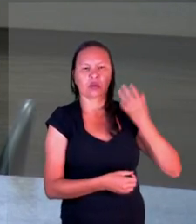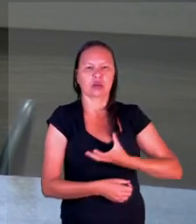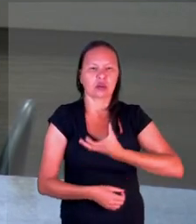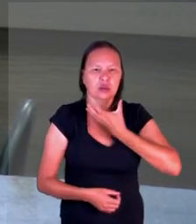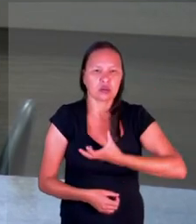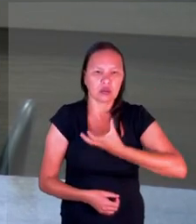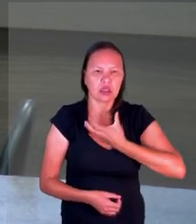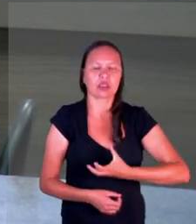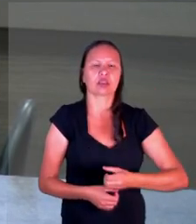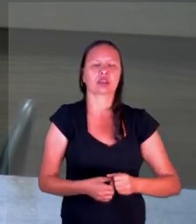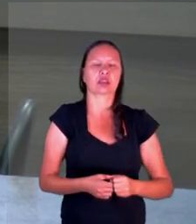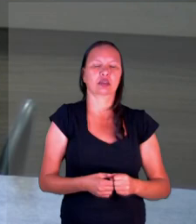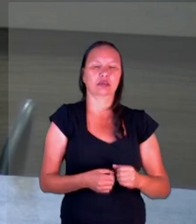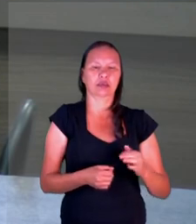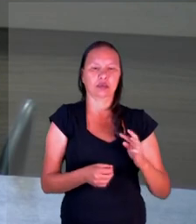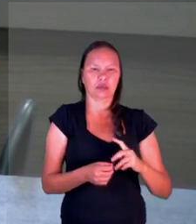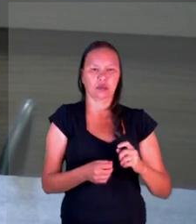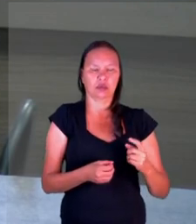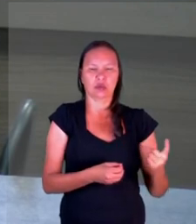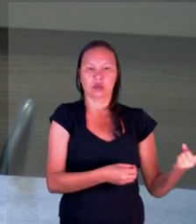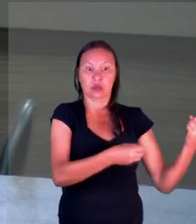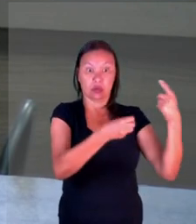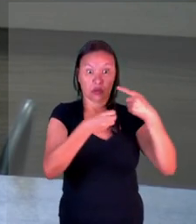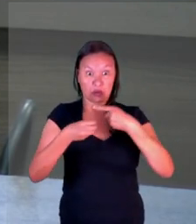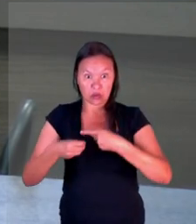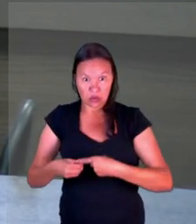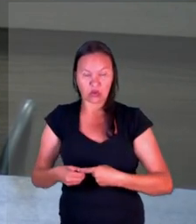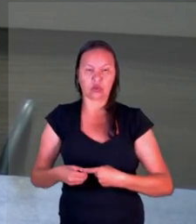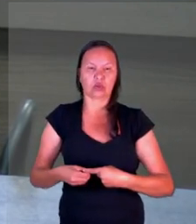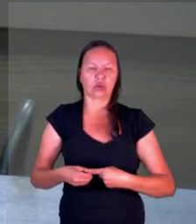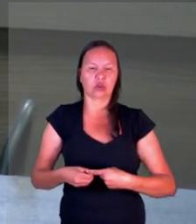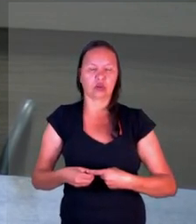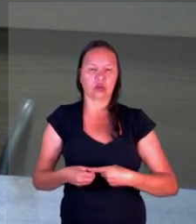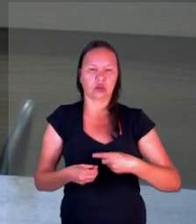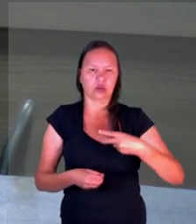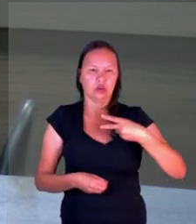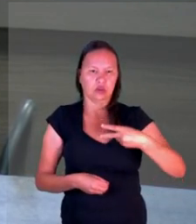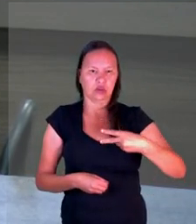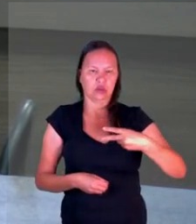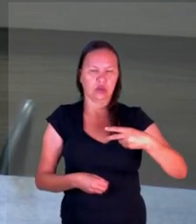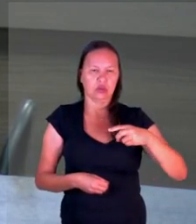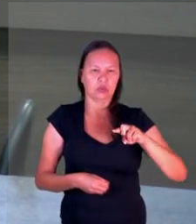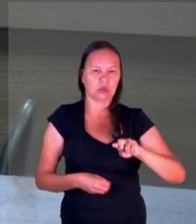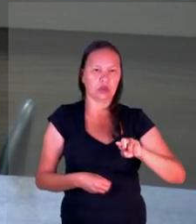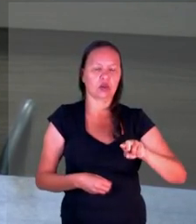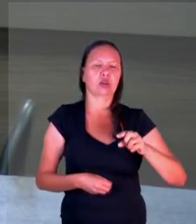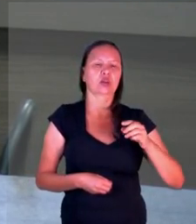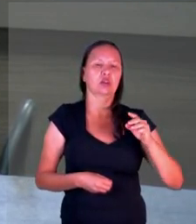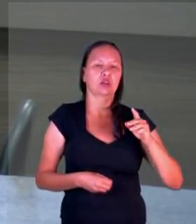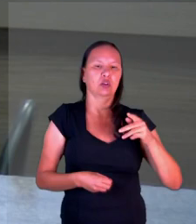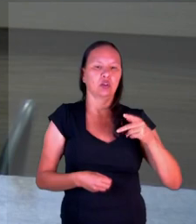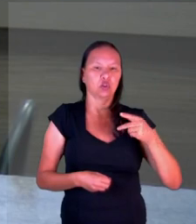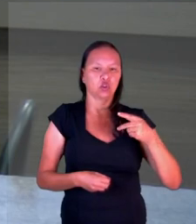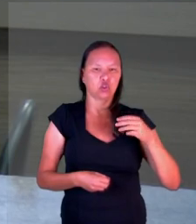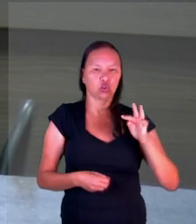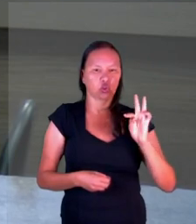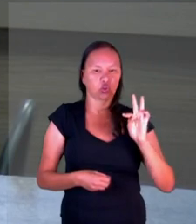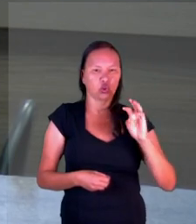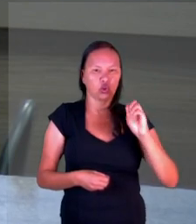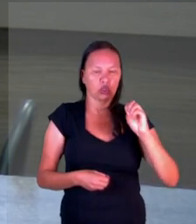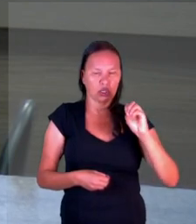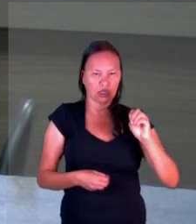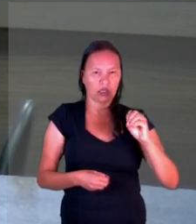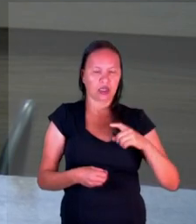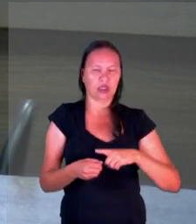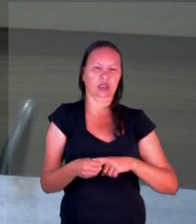Itaqui ele transportou mais de dois milhões e meio de toneladas foram movimentadas né E aí nós